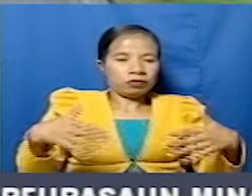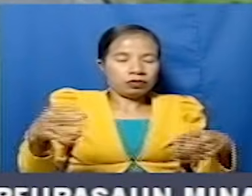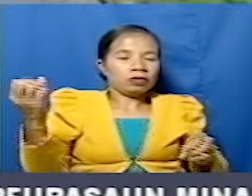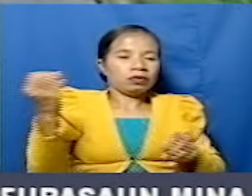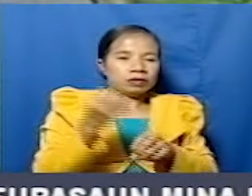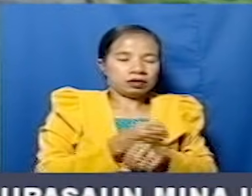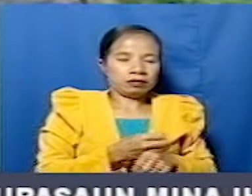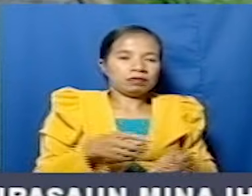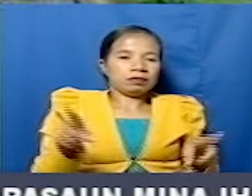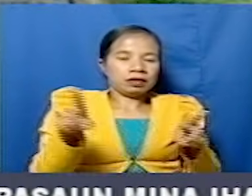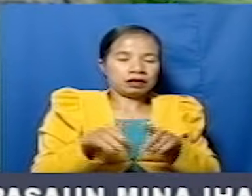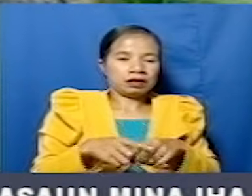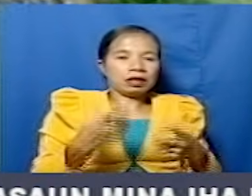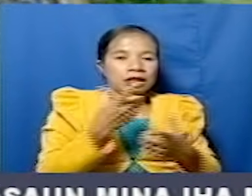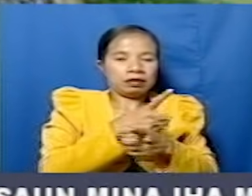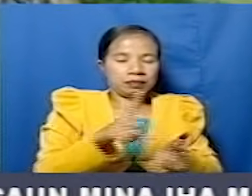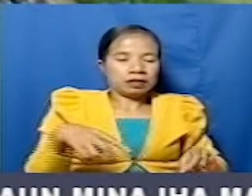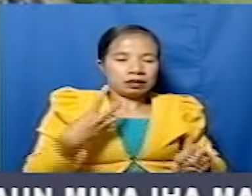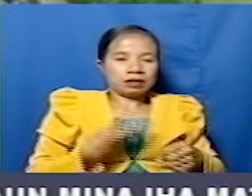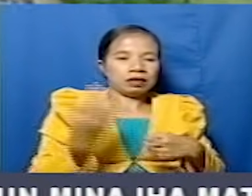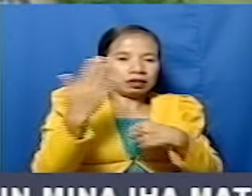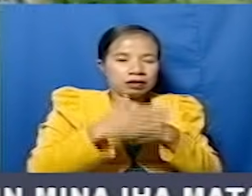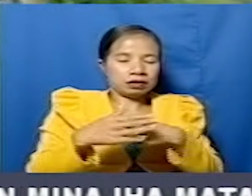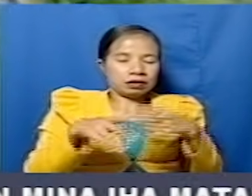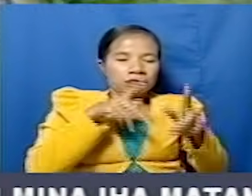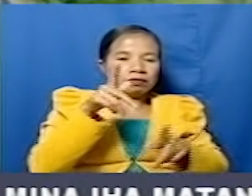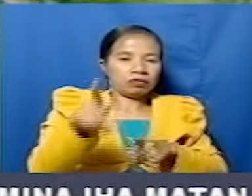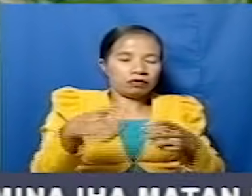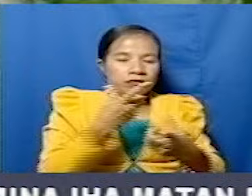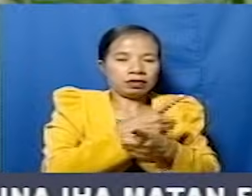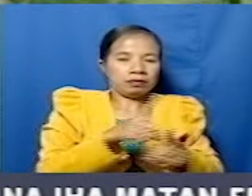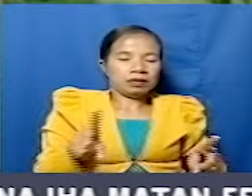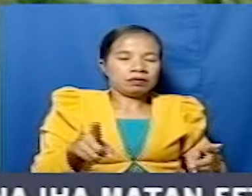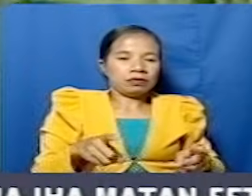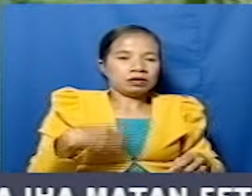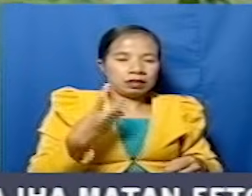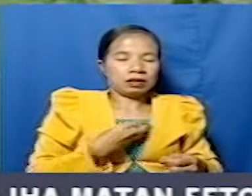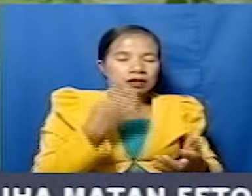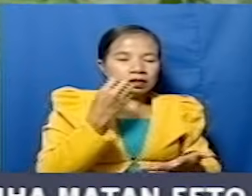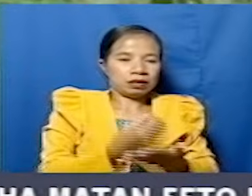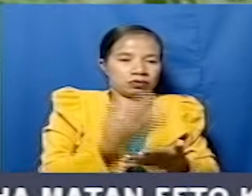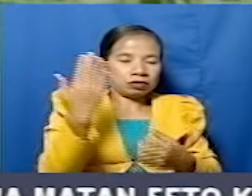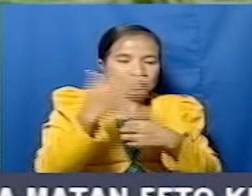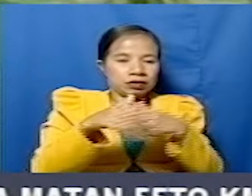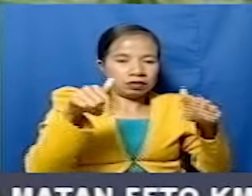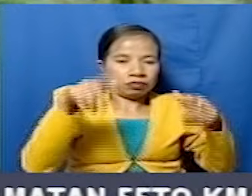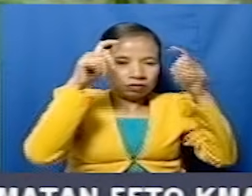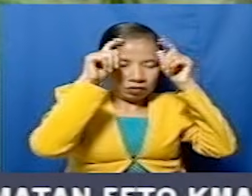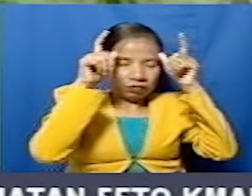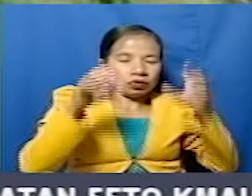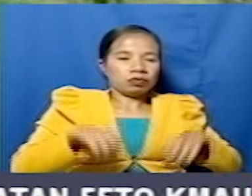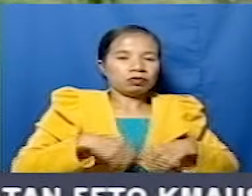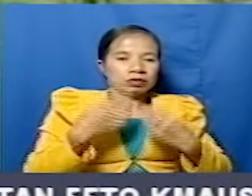liberta ita ne rai, ita ne povo, i liberta mos, ita ne rikuso i a rai Timor lara. E o